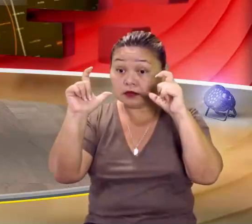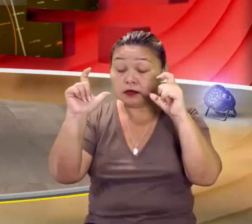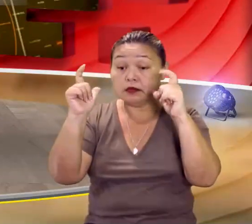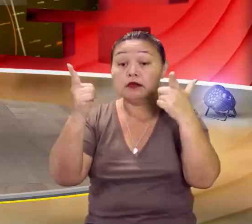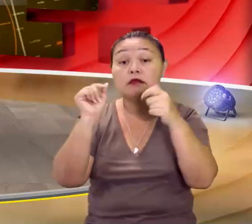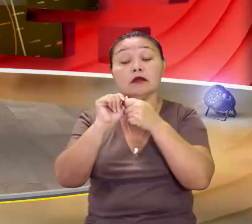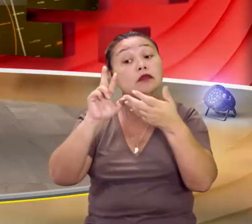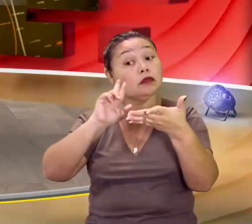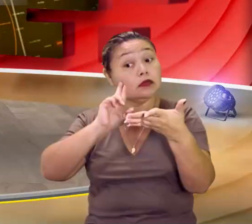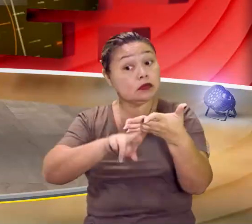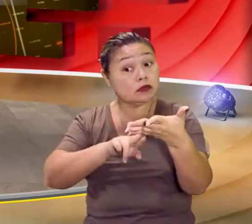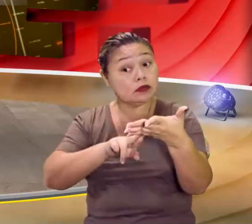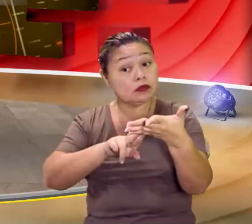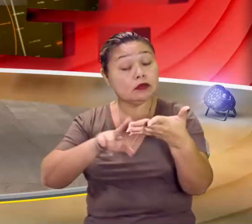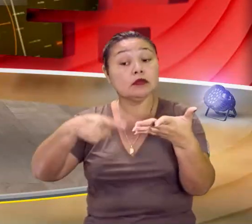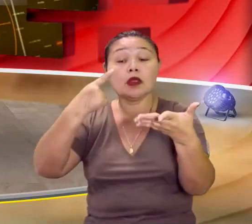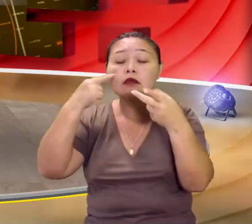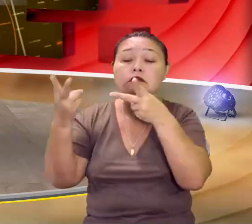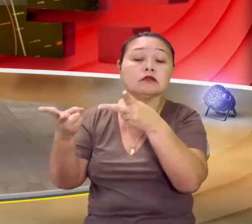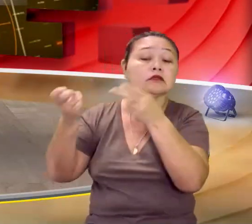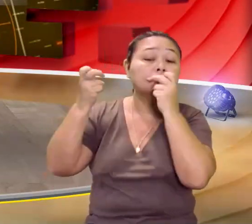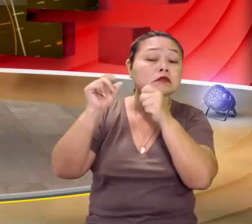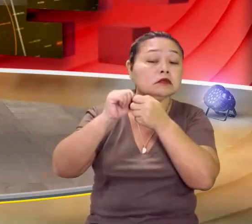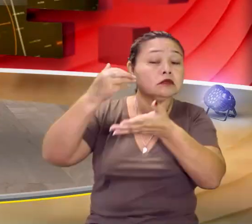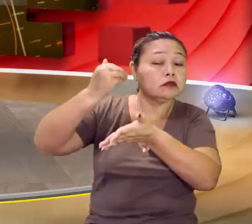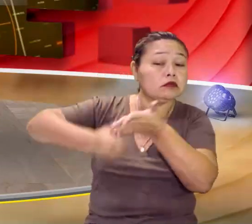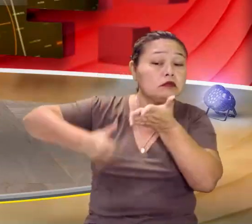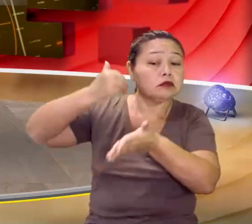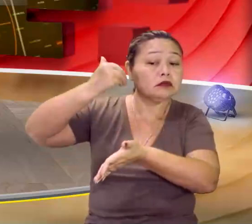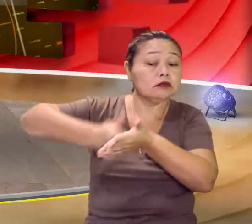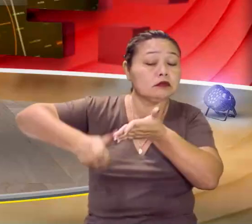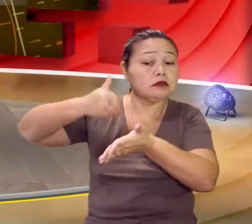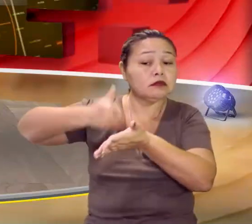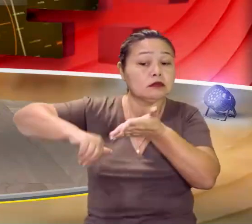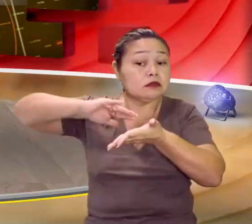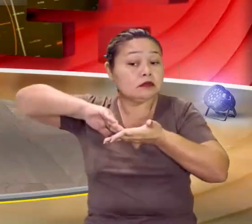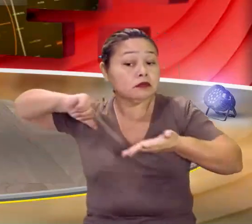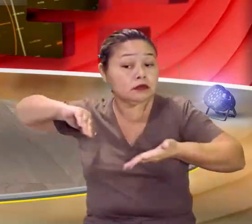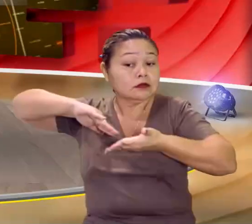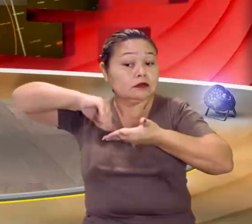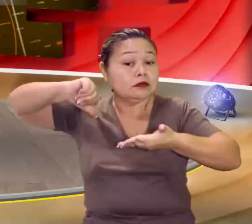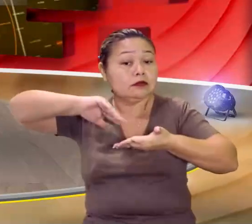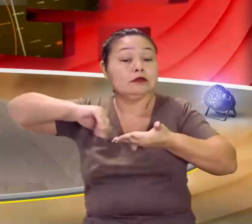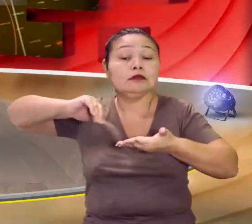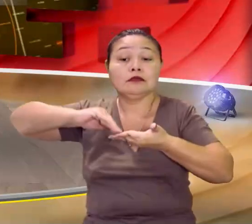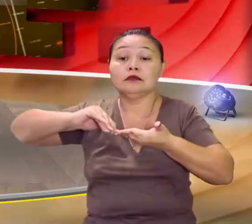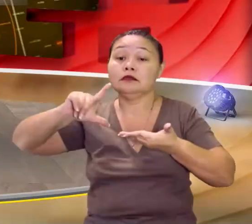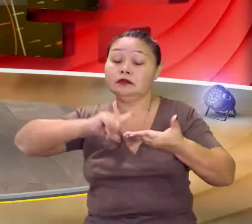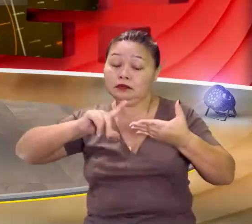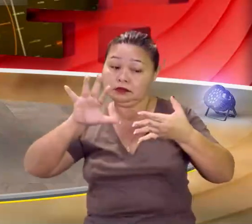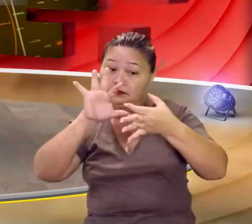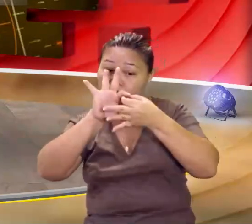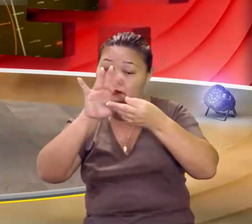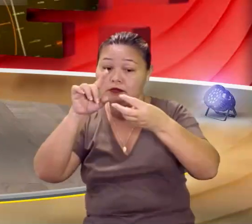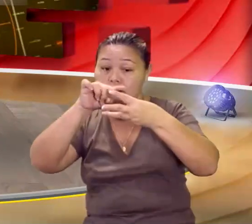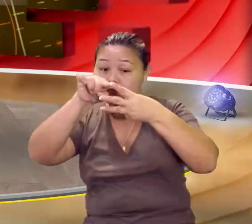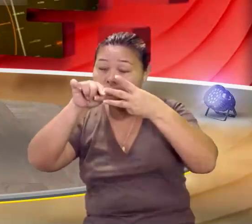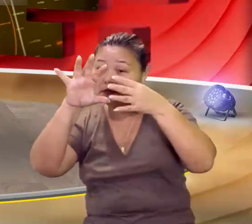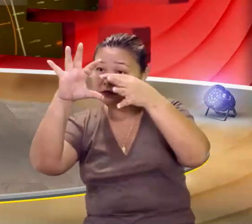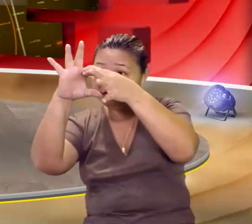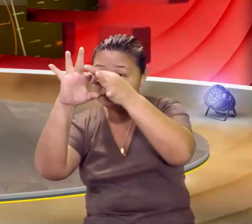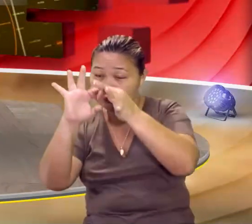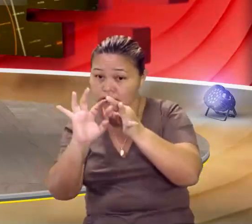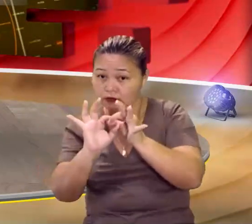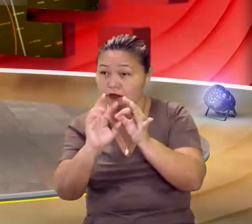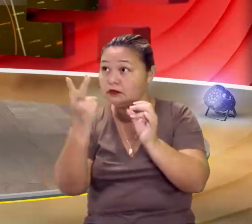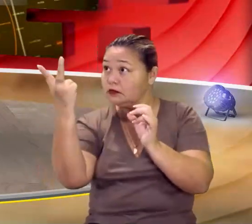estivermos resolvendo para vocês perceberem os descontos. Por quê? Porque nós temos uma interseção dos 3, nós temos